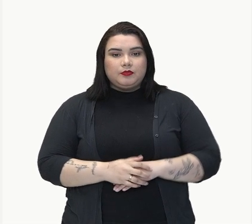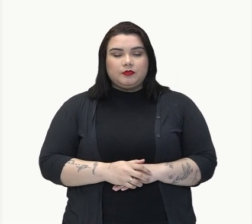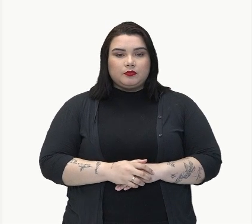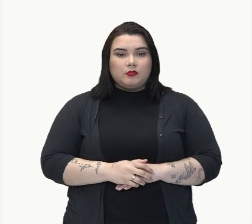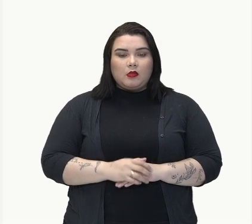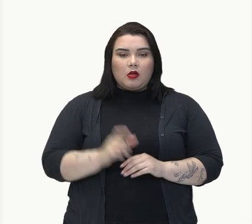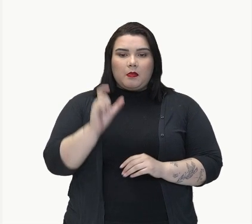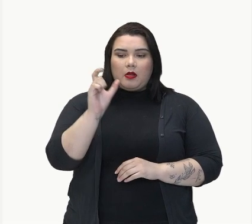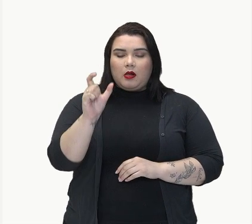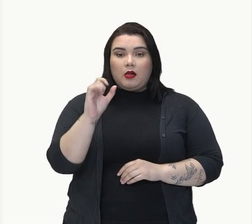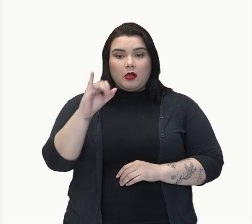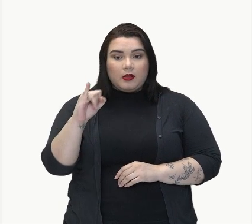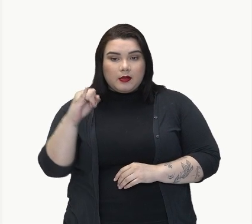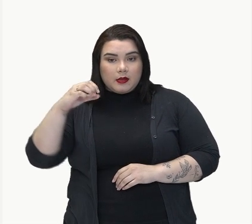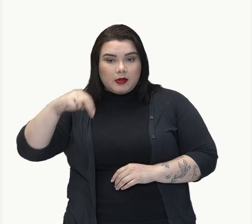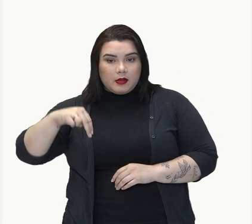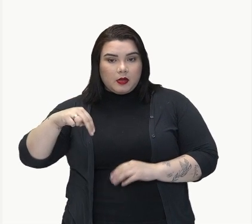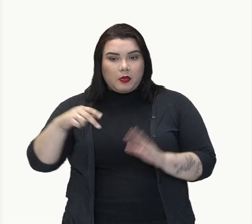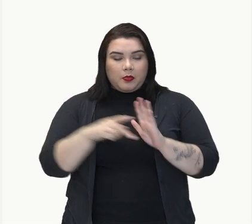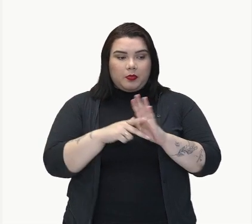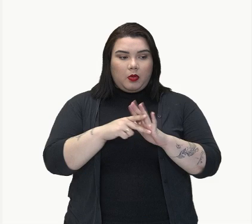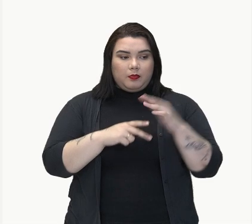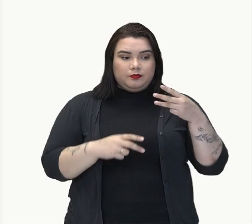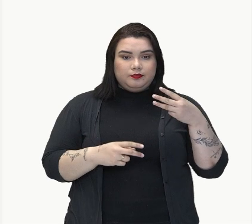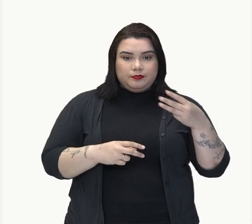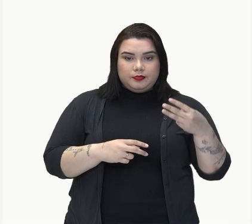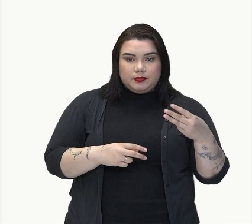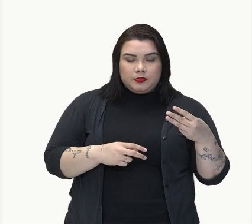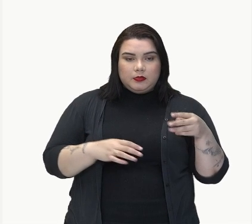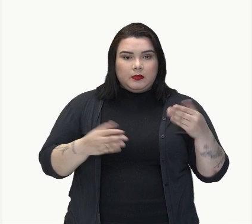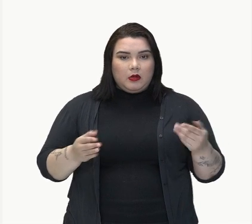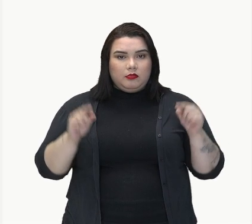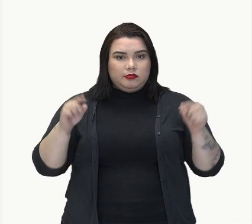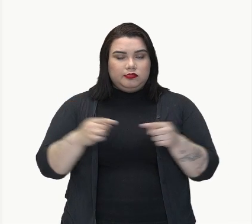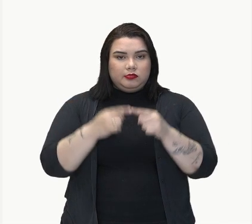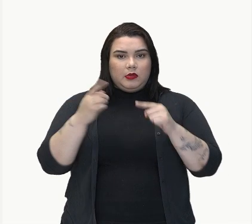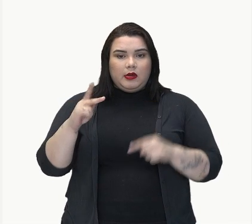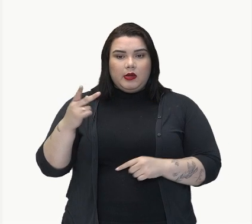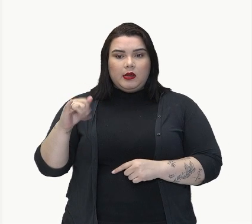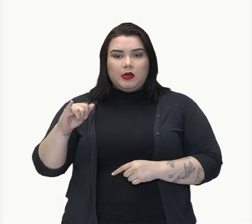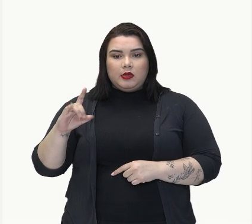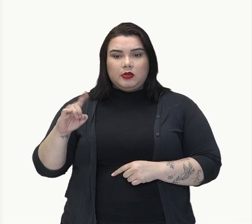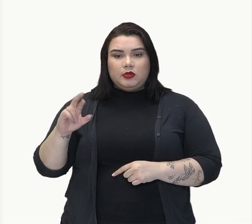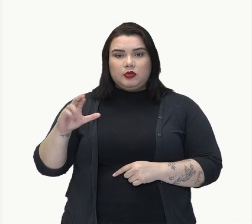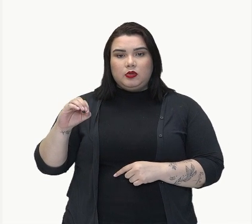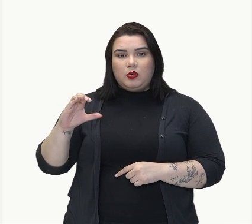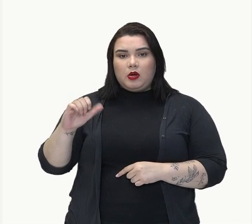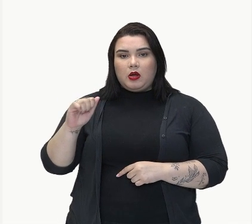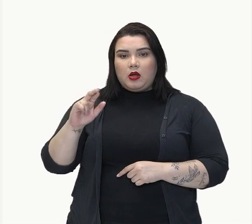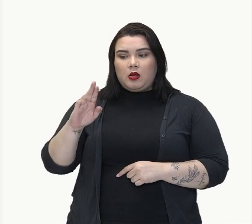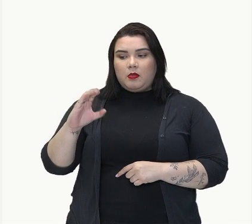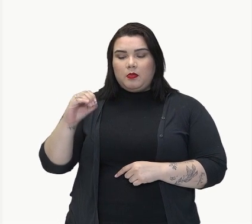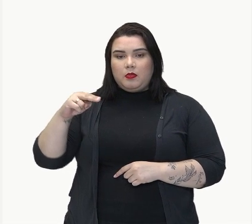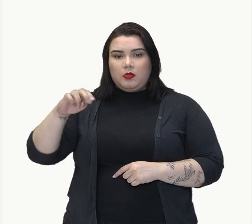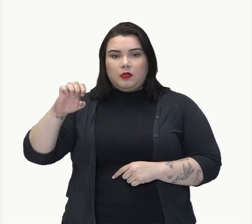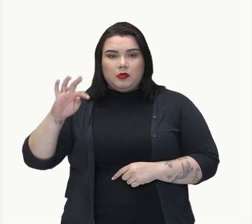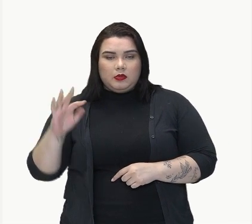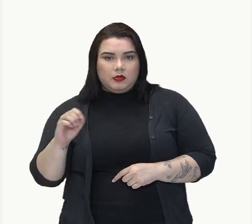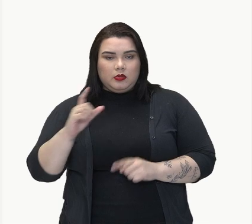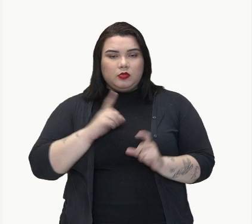da ligação tripla, como é um nitrocarboneto, qual é o sufixo? Ó, o nome do